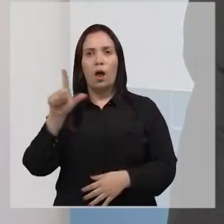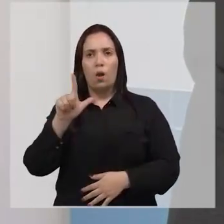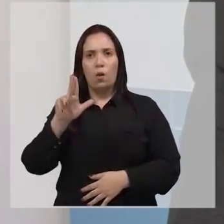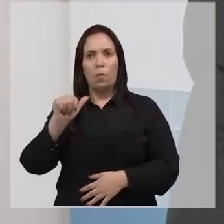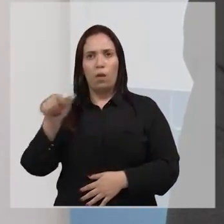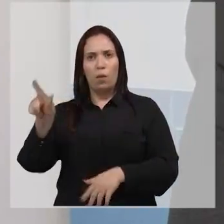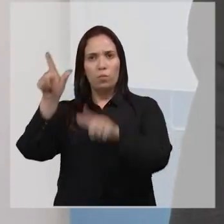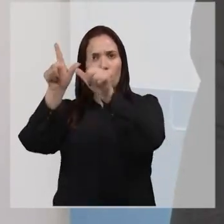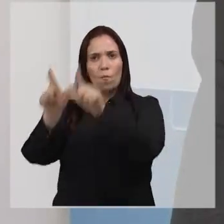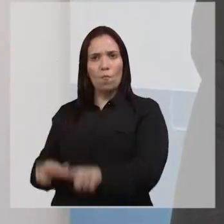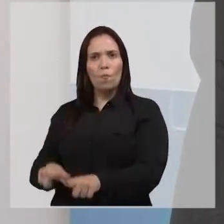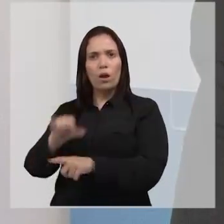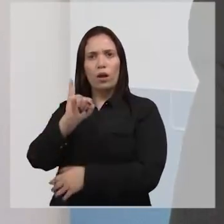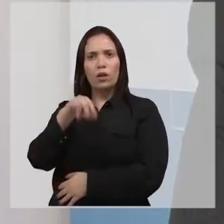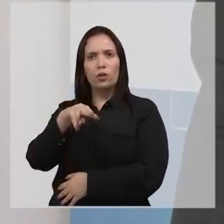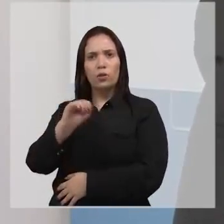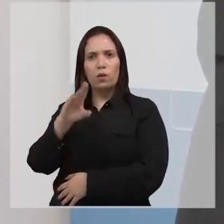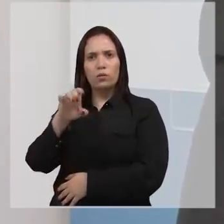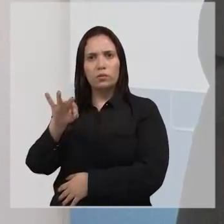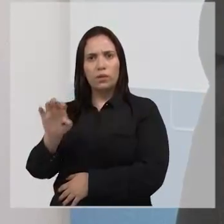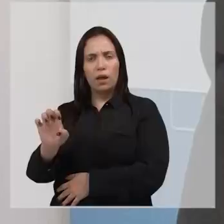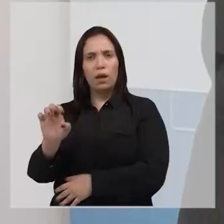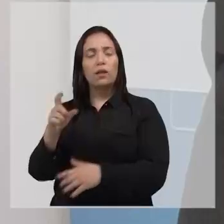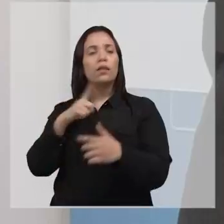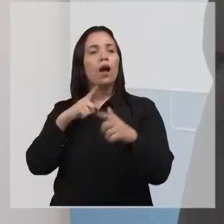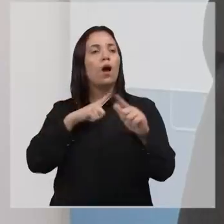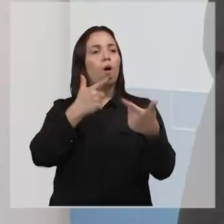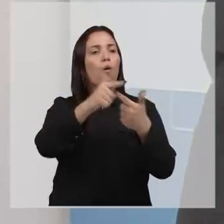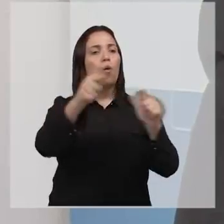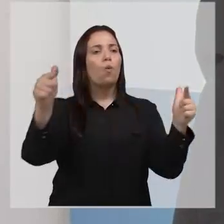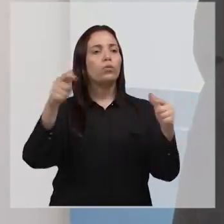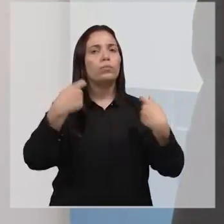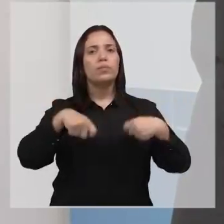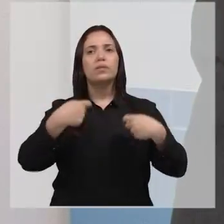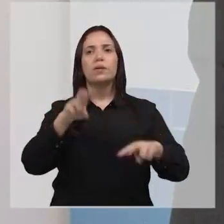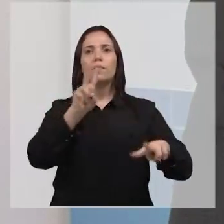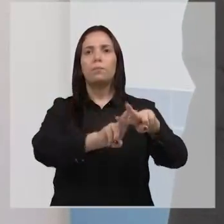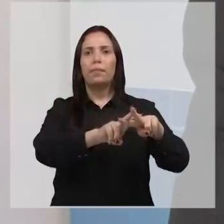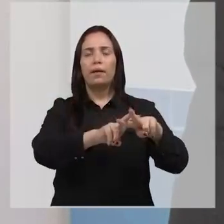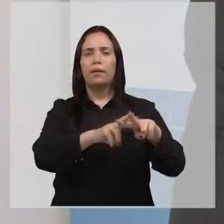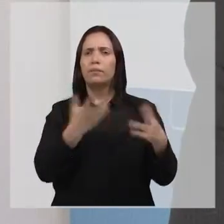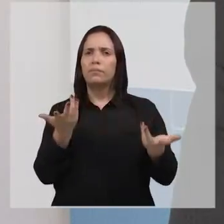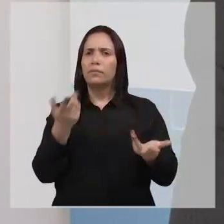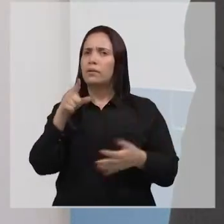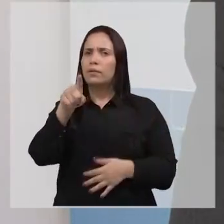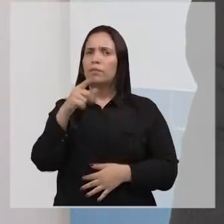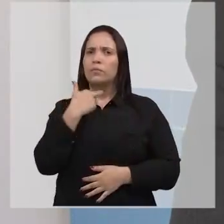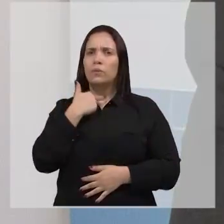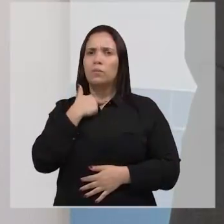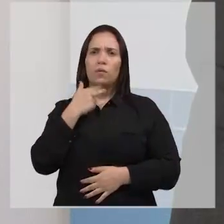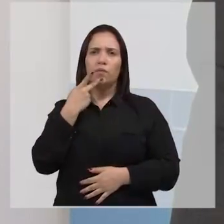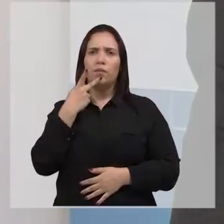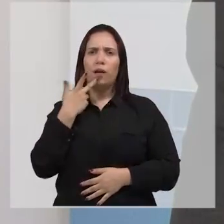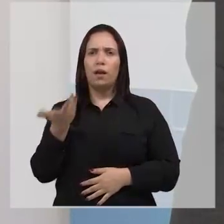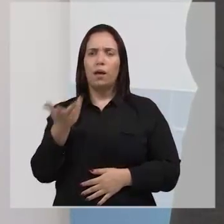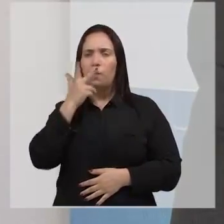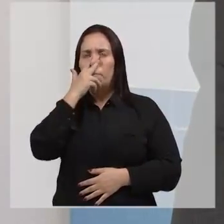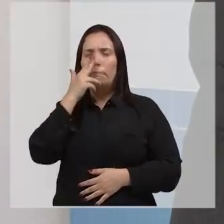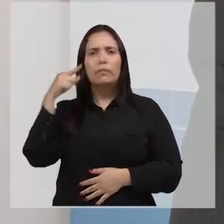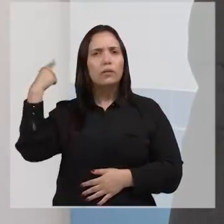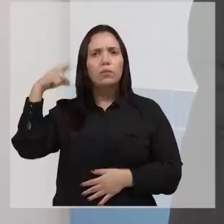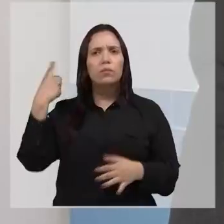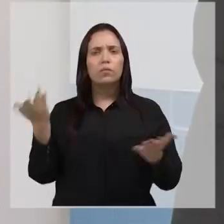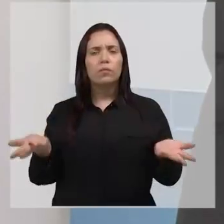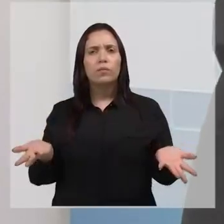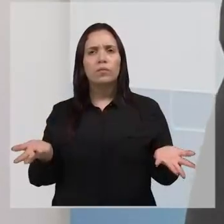inocente, porque outros eram para ter sido presos e não foram, tá certo? Isso aí é uma loucura. Isso é uma loucura total. Você